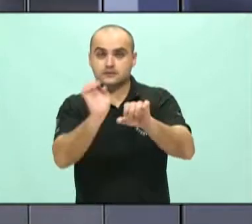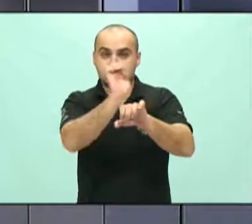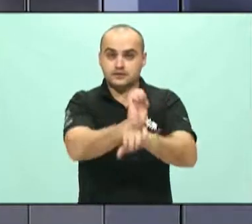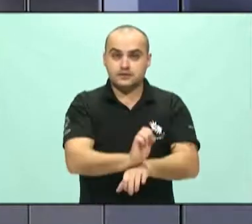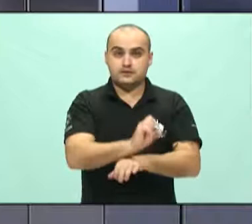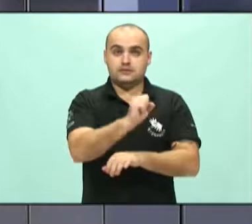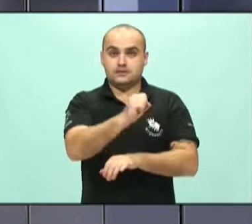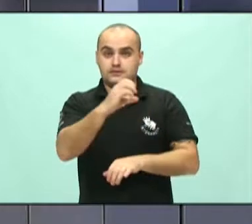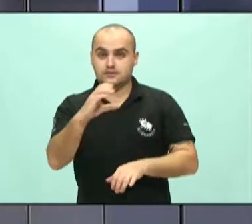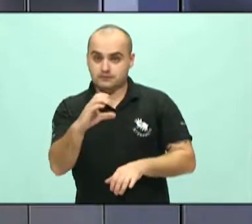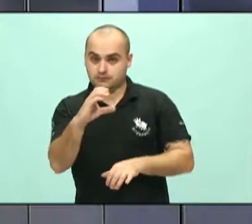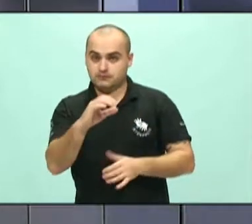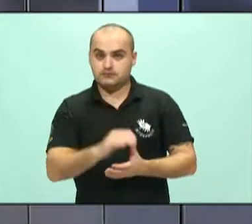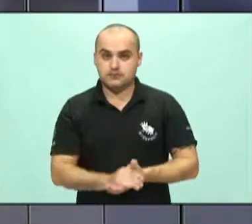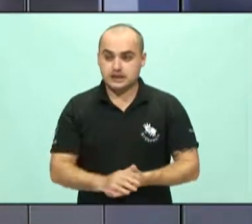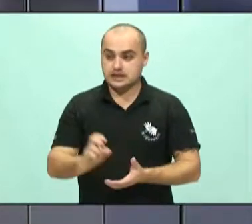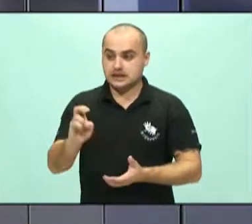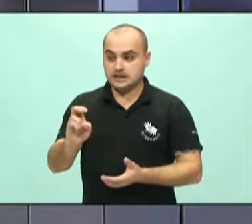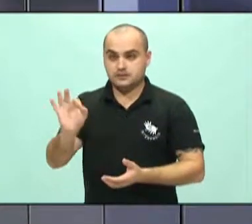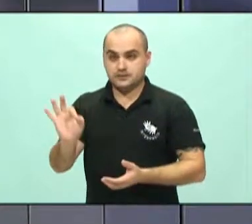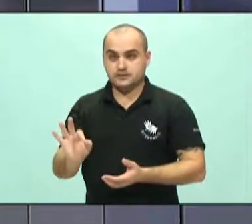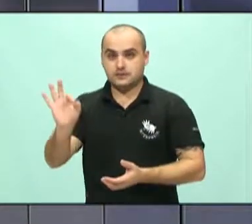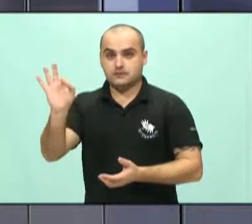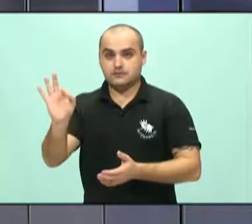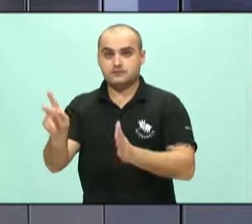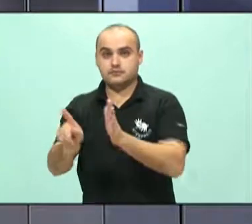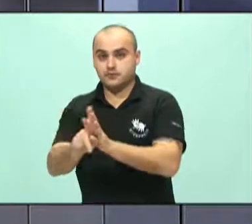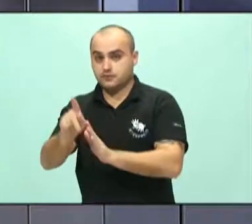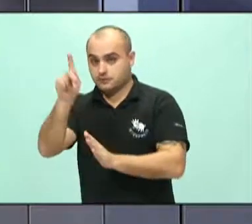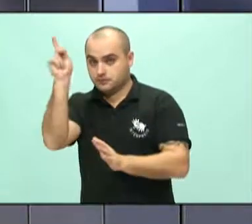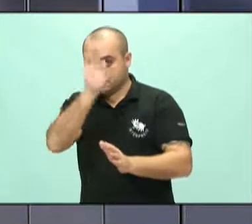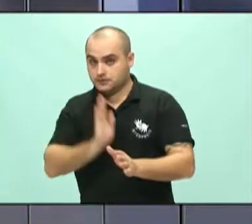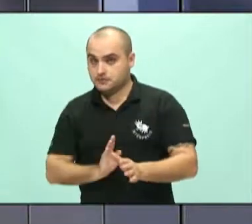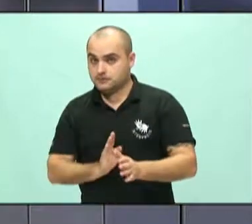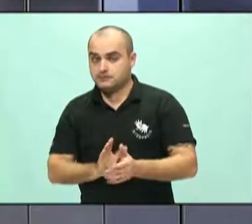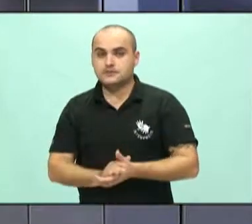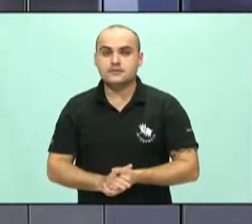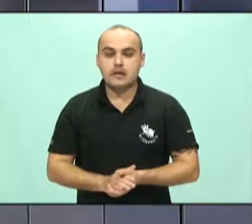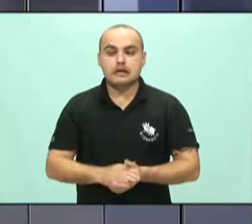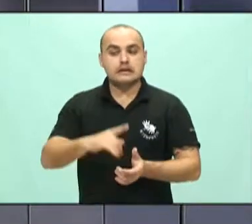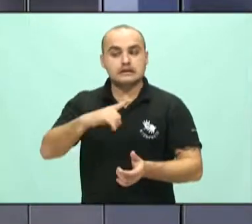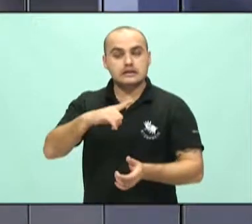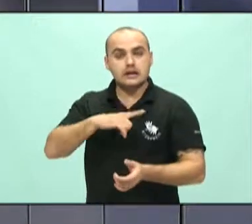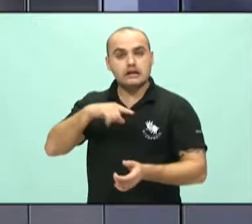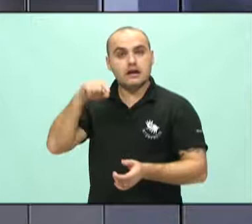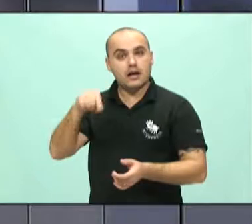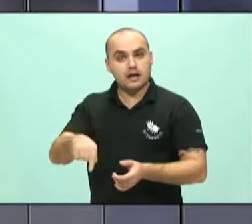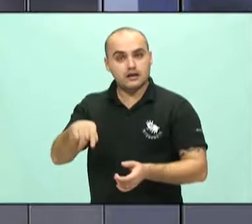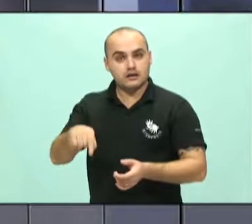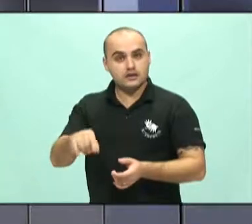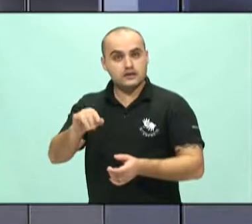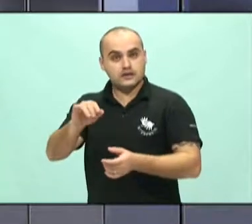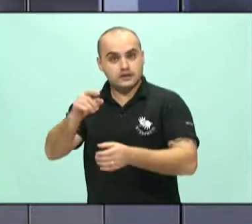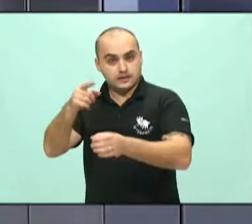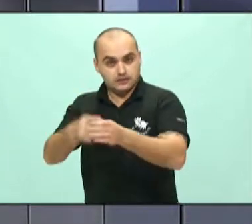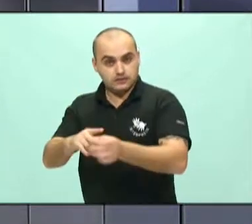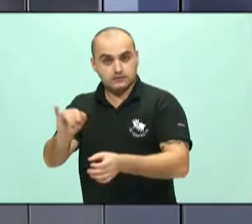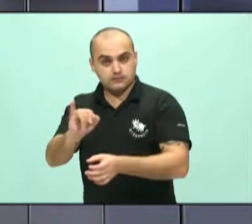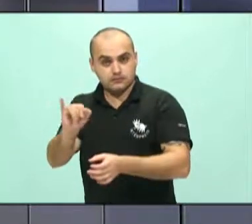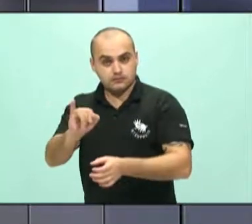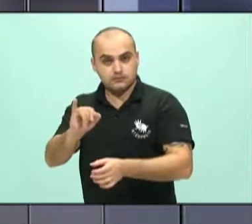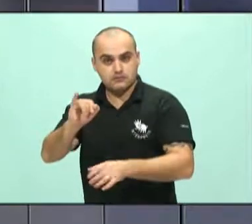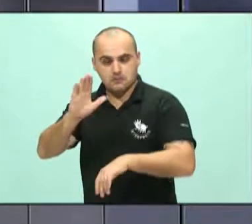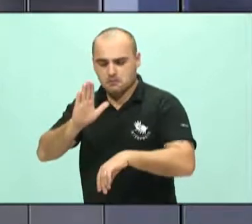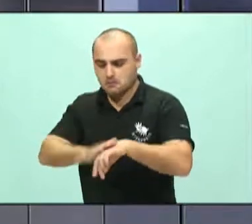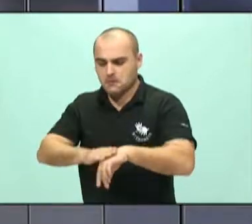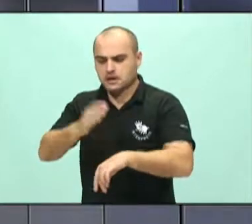Santa Catarina, 5% da balança comercial do Brasil. Nós temos aqui em Itajaí o maior número de empresas